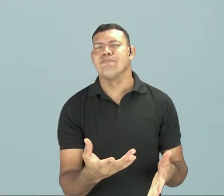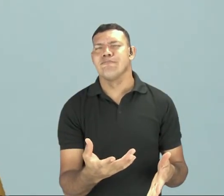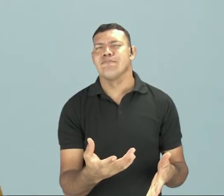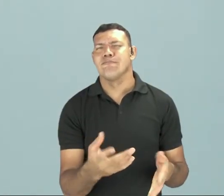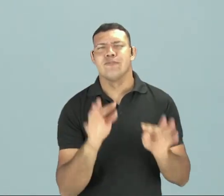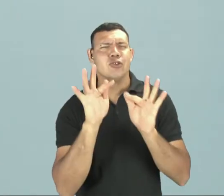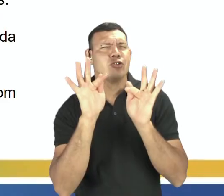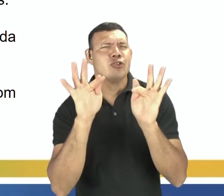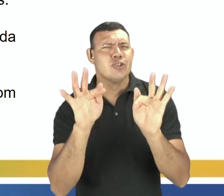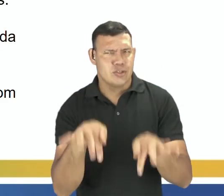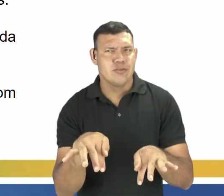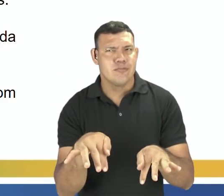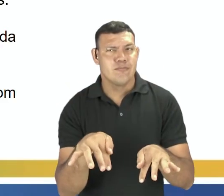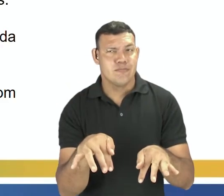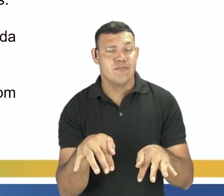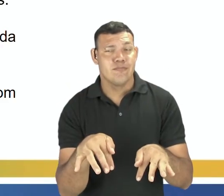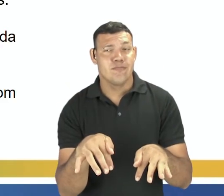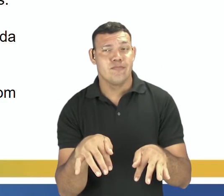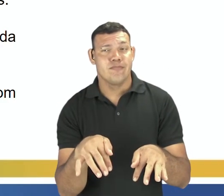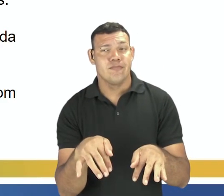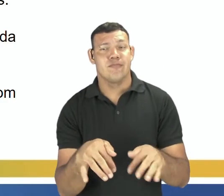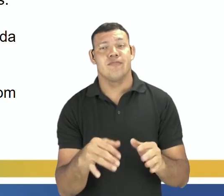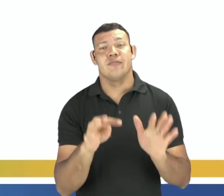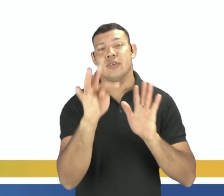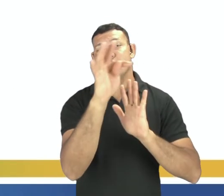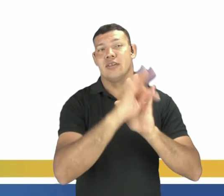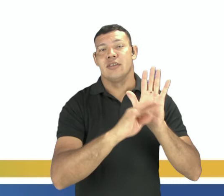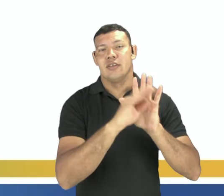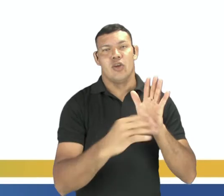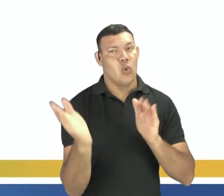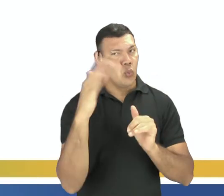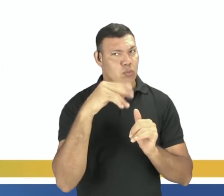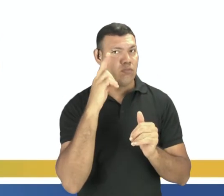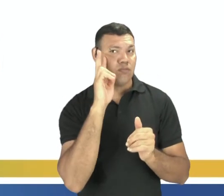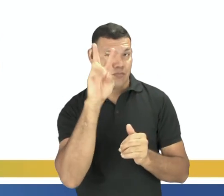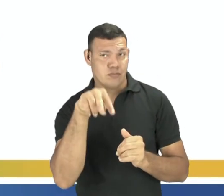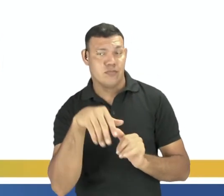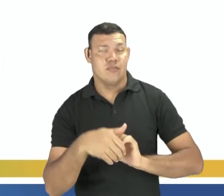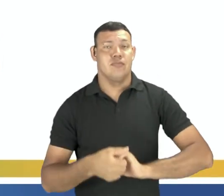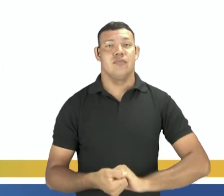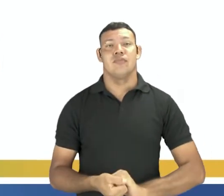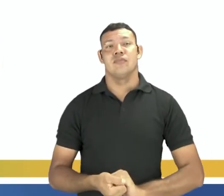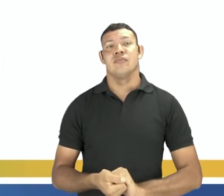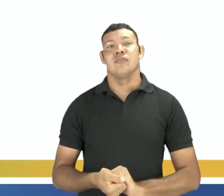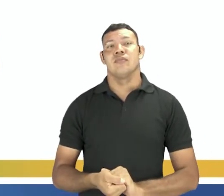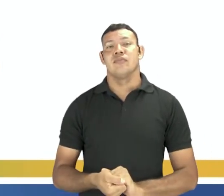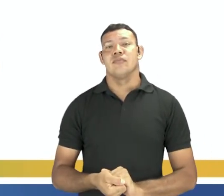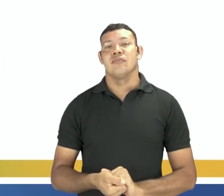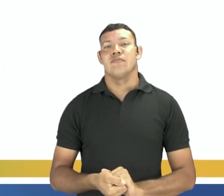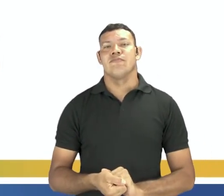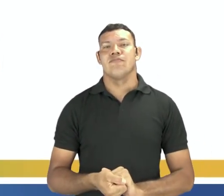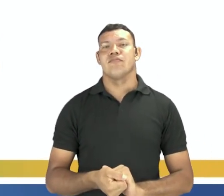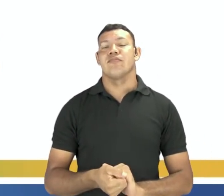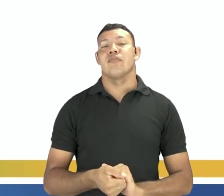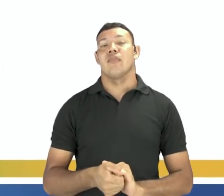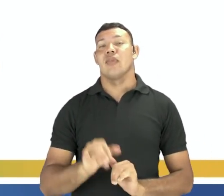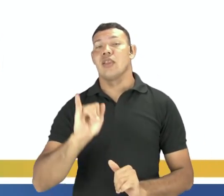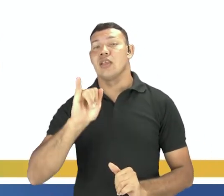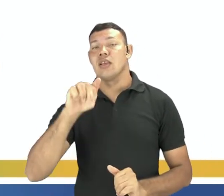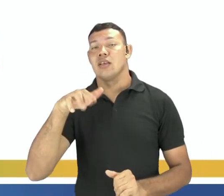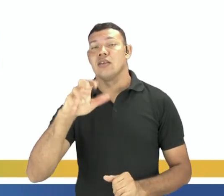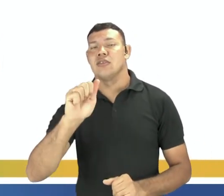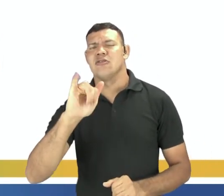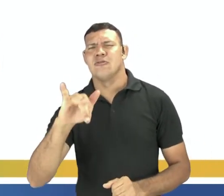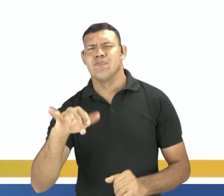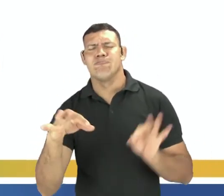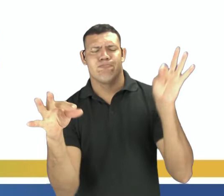parte final aí, ó, evidenciada no final do texto. Vamos voltar lá? Olha o que ele fala. A excelente Dona Inácia era